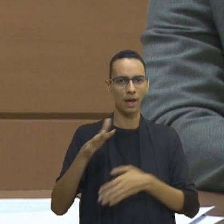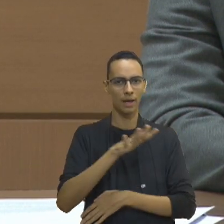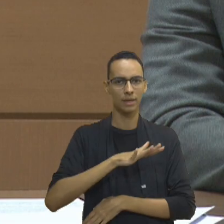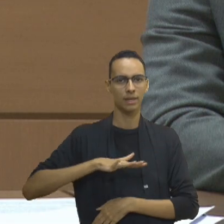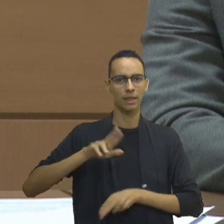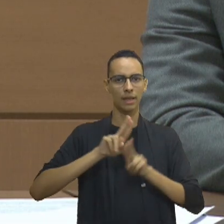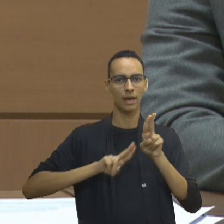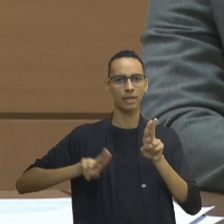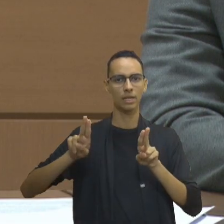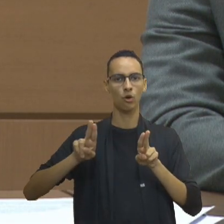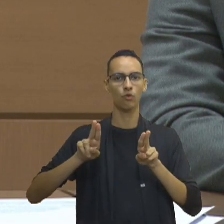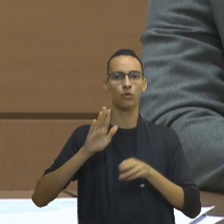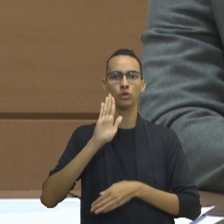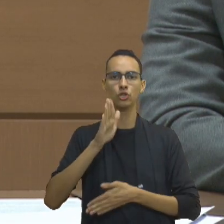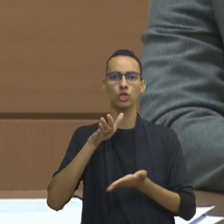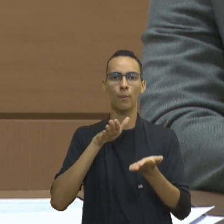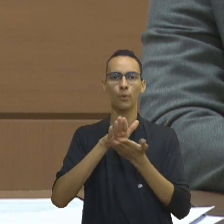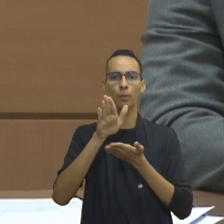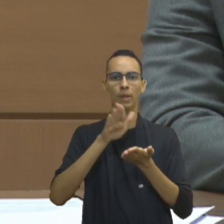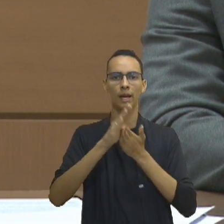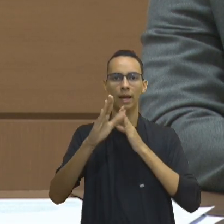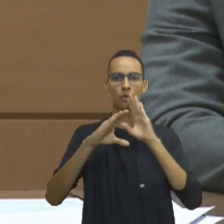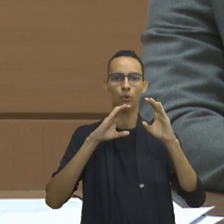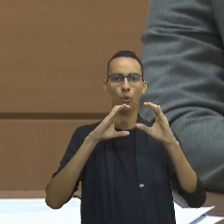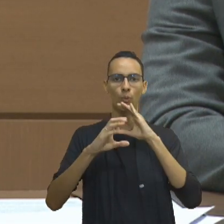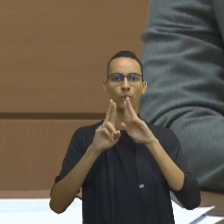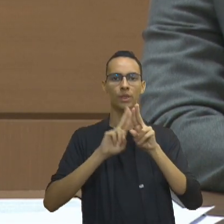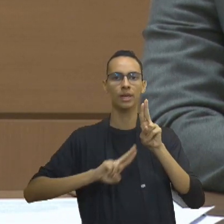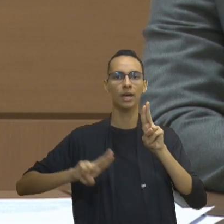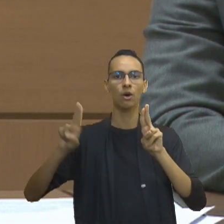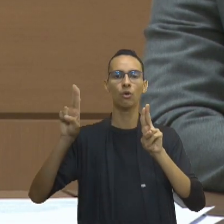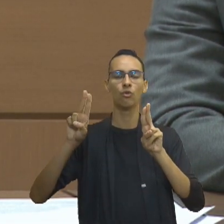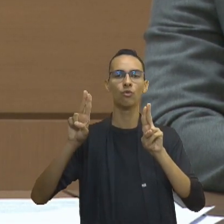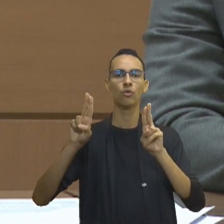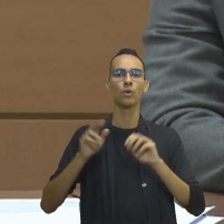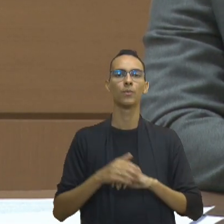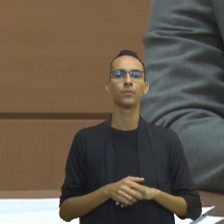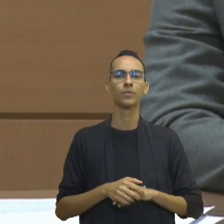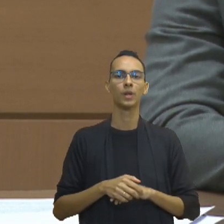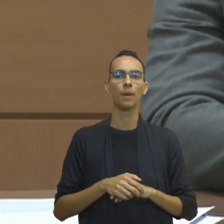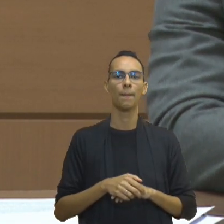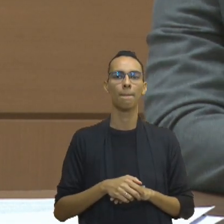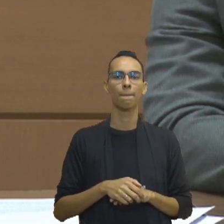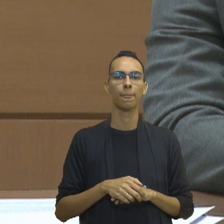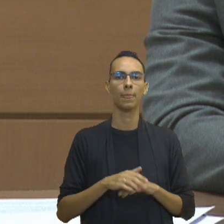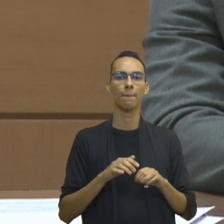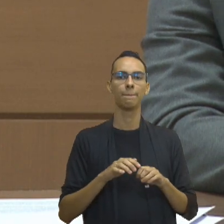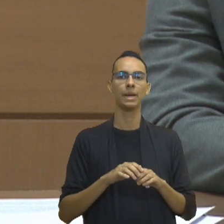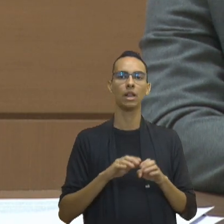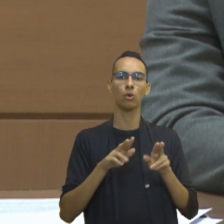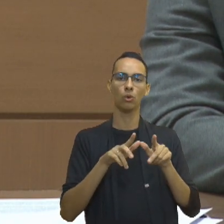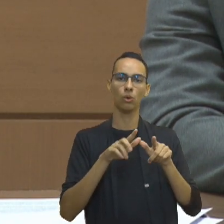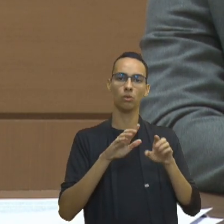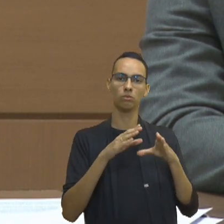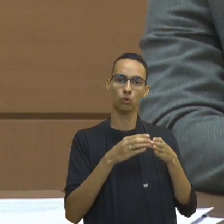UFO em 24 de fevereiro de 2025, pela equipe de jornalismo da DIRCO